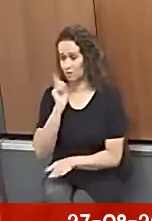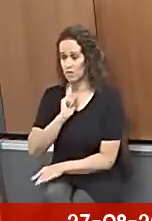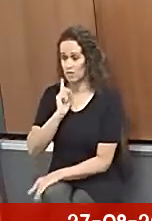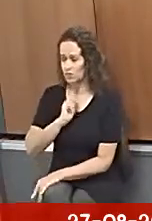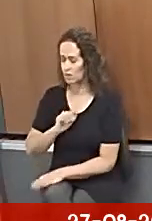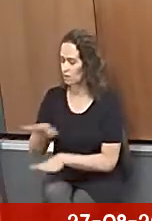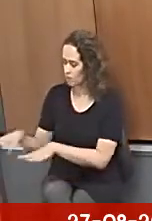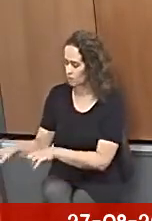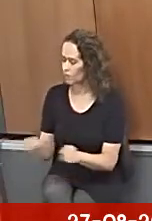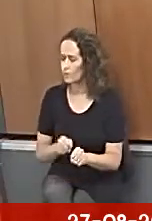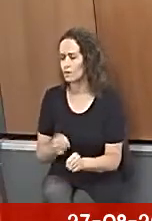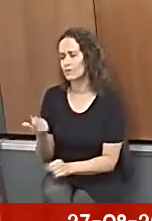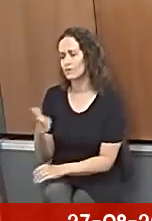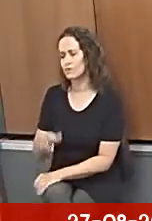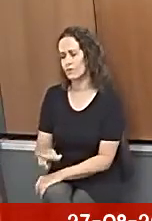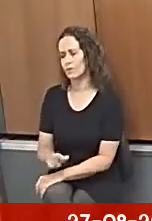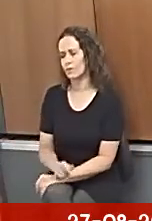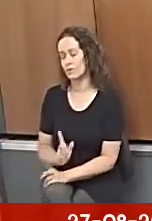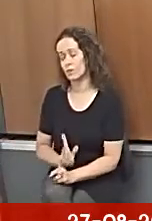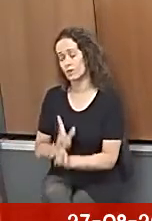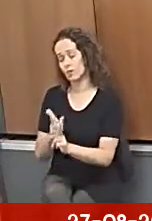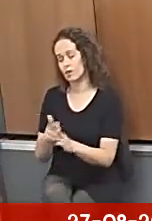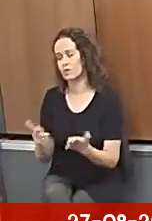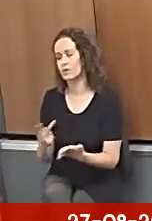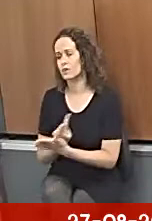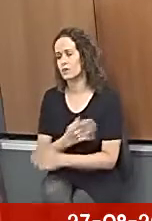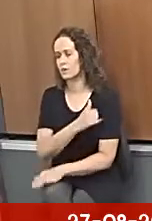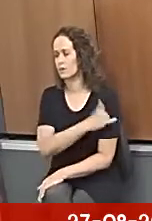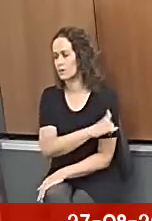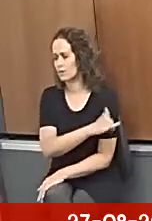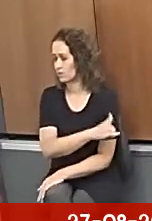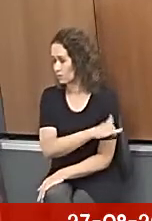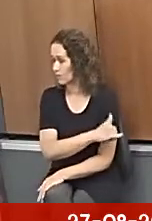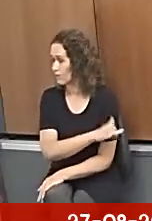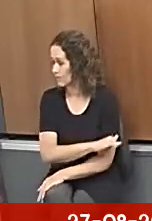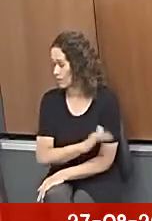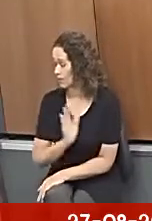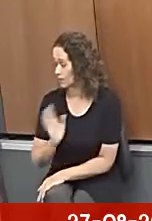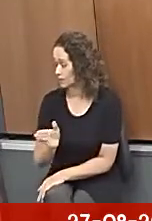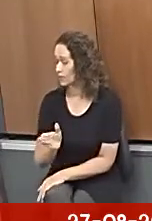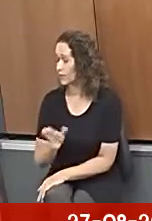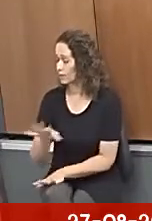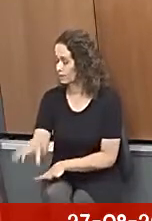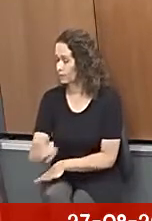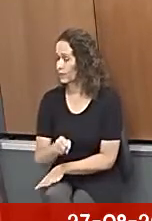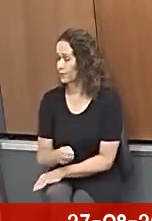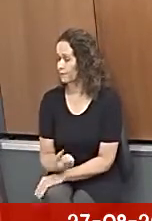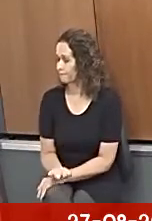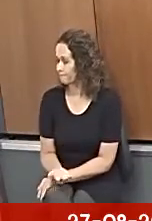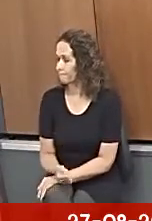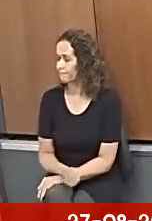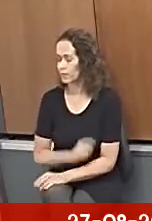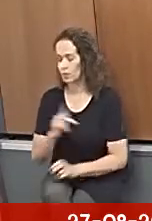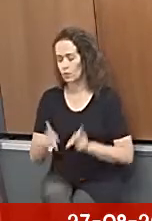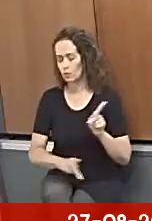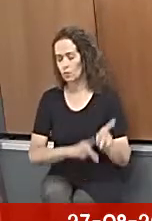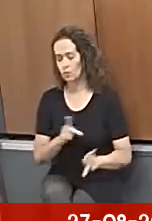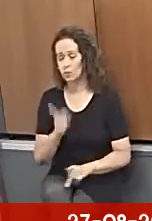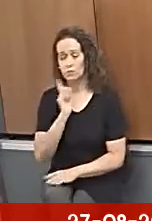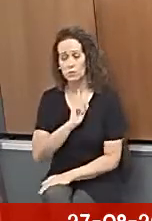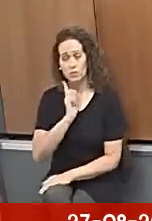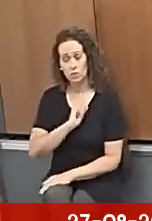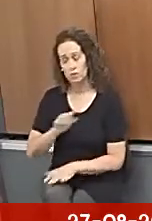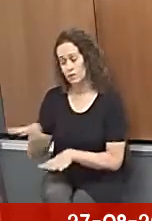tomá lo de volta como fez o povo do rio de janeiro citou nosso amigo caio o povo de minas gerais vai